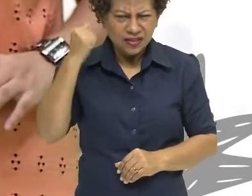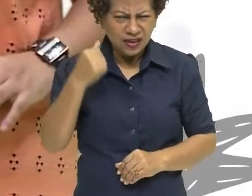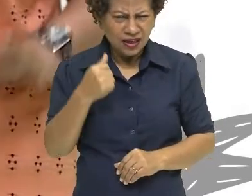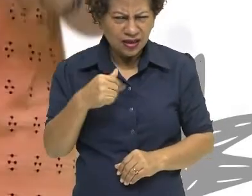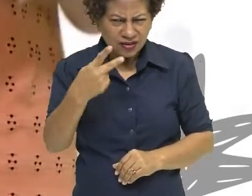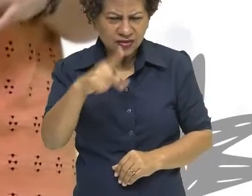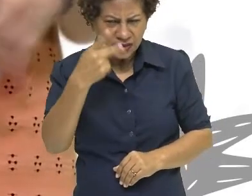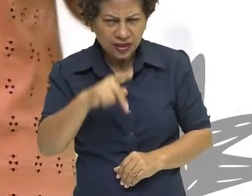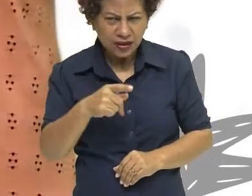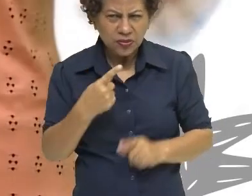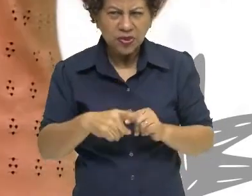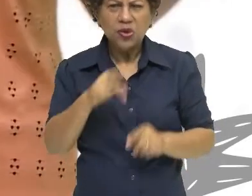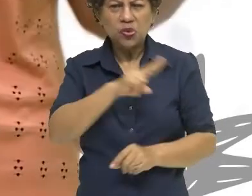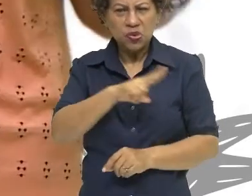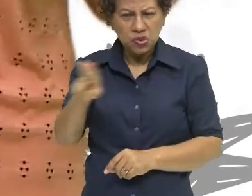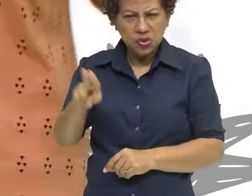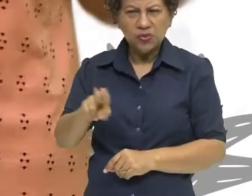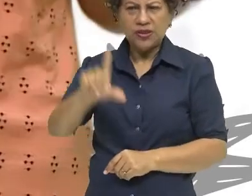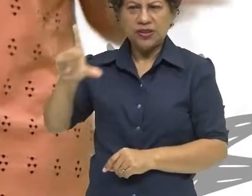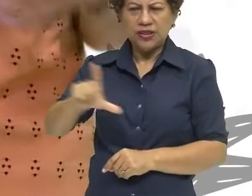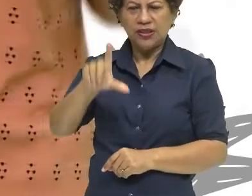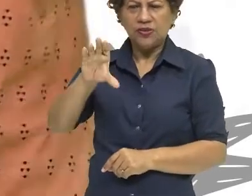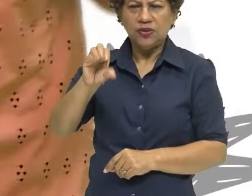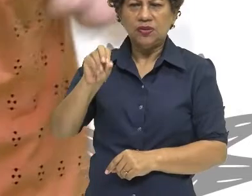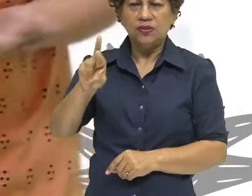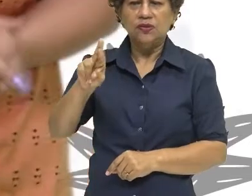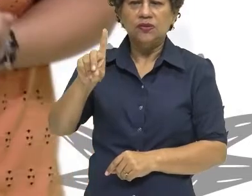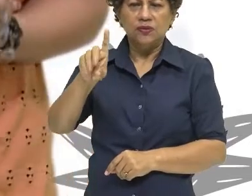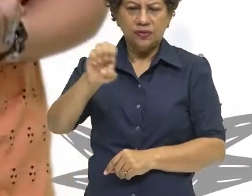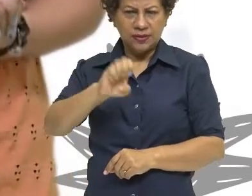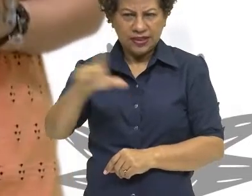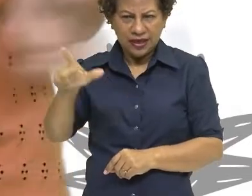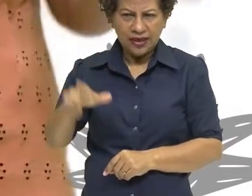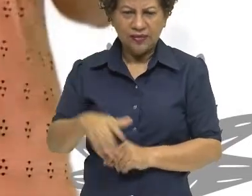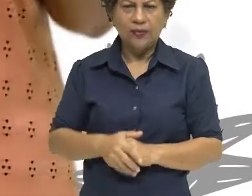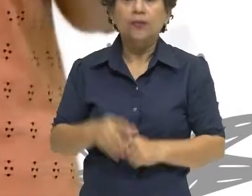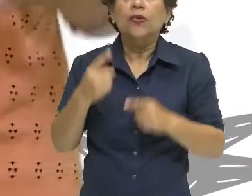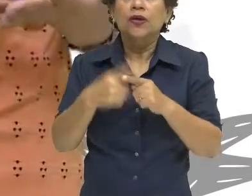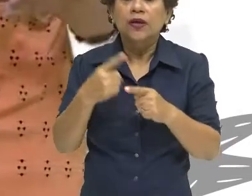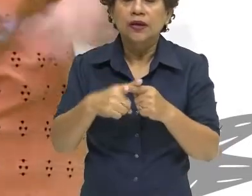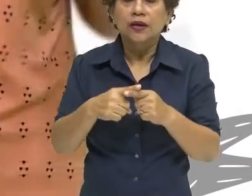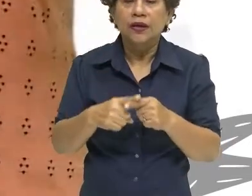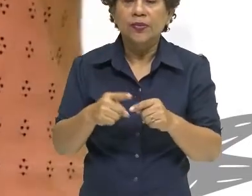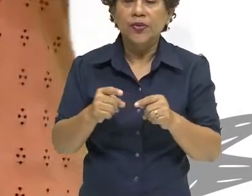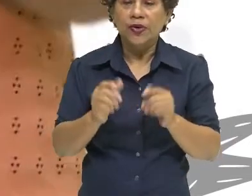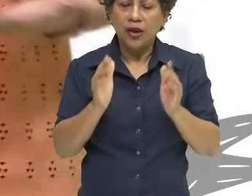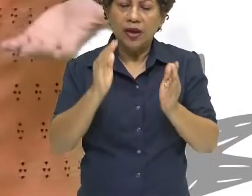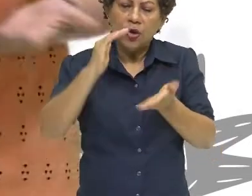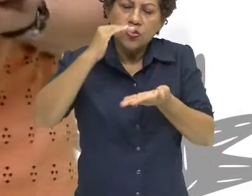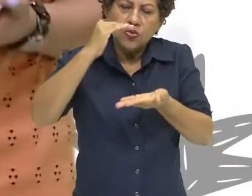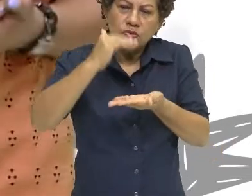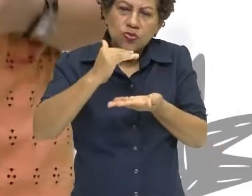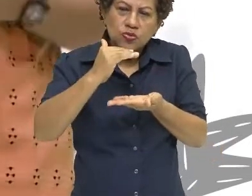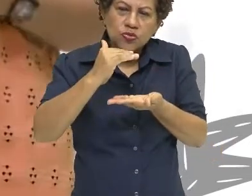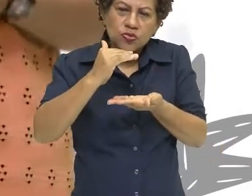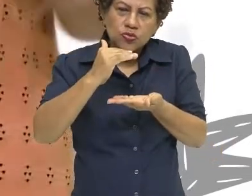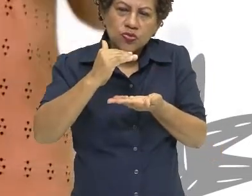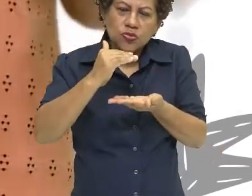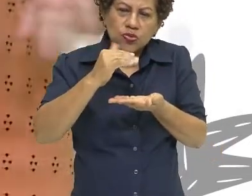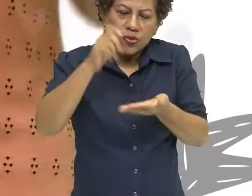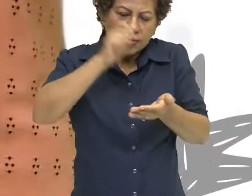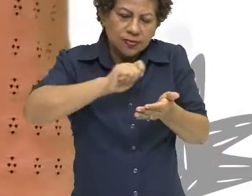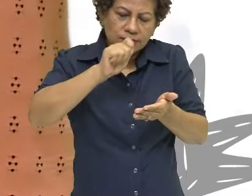tem esse nome? Ora, porque elas são, na verdade, produzidas em folhetos pelas próprias pessoas que as